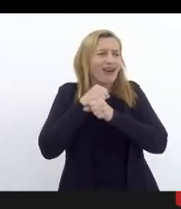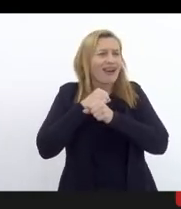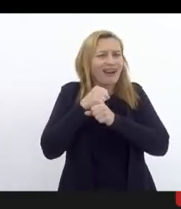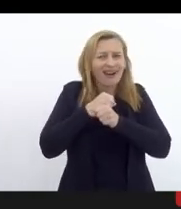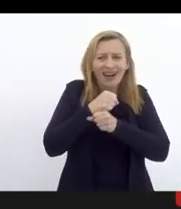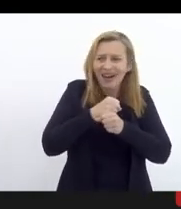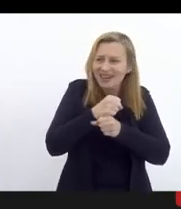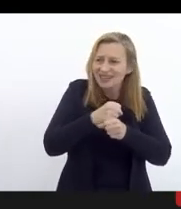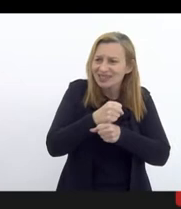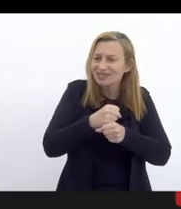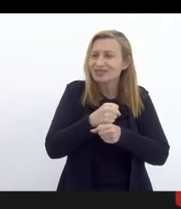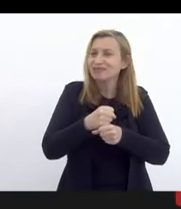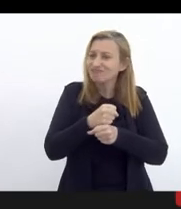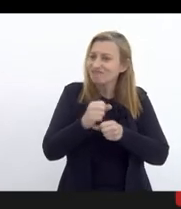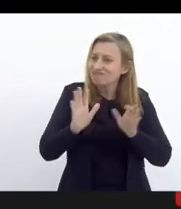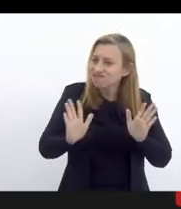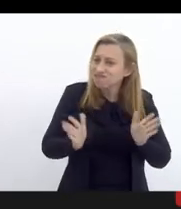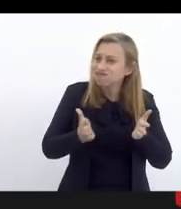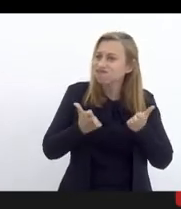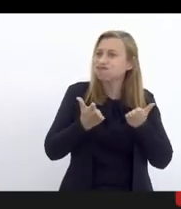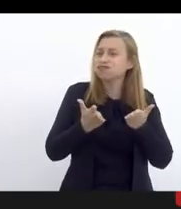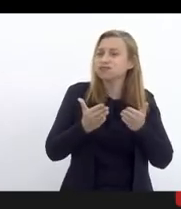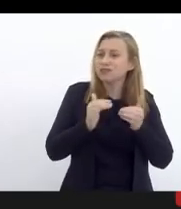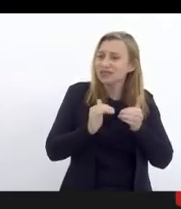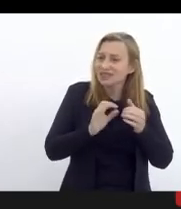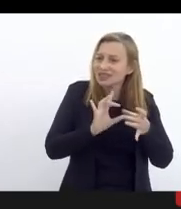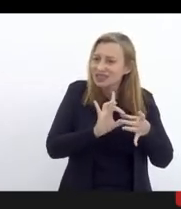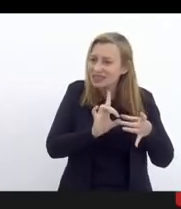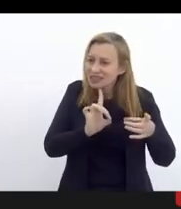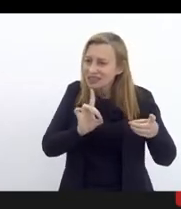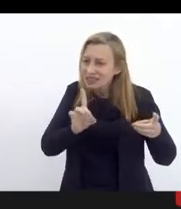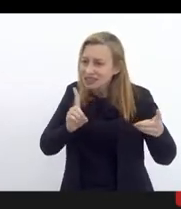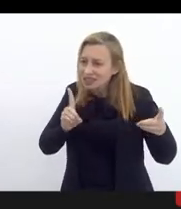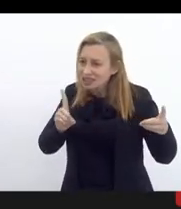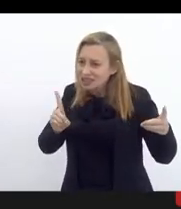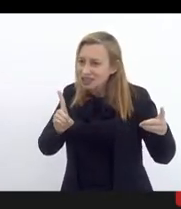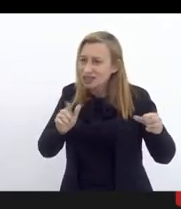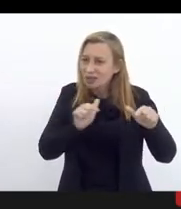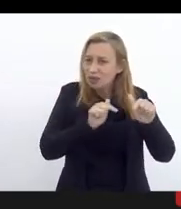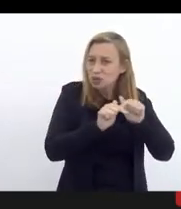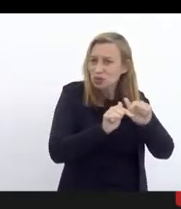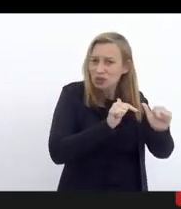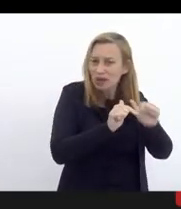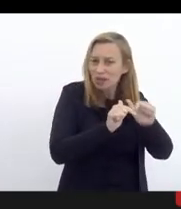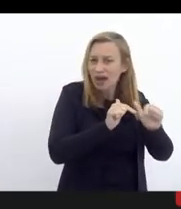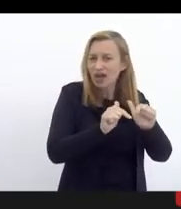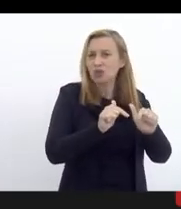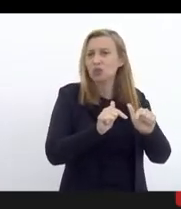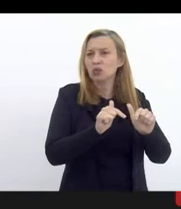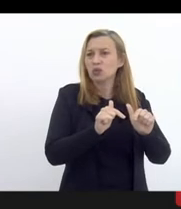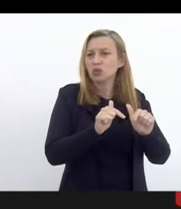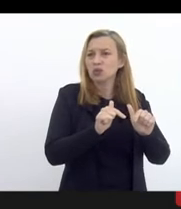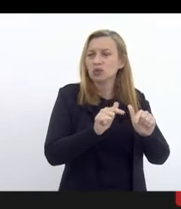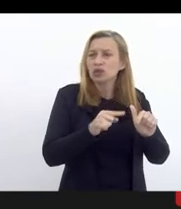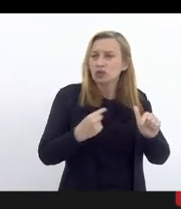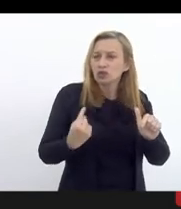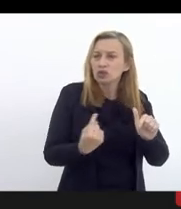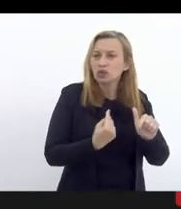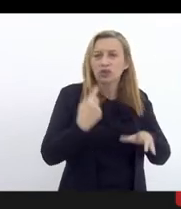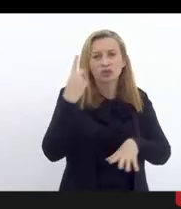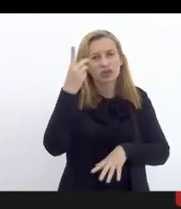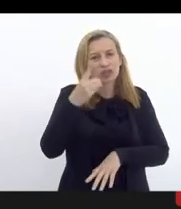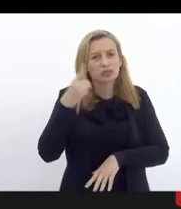nos ressentíamos do distanciamento do trabalho dos nossos